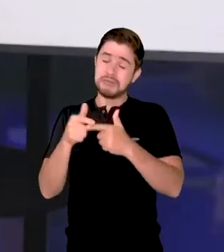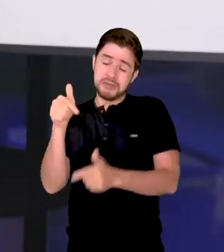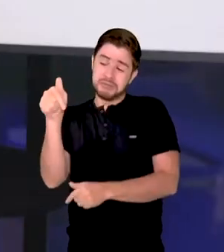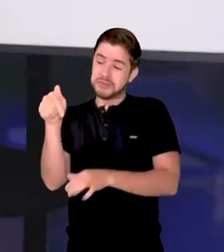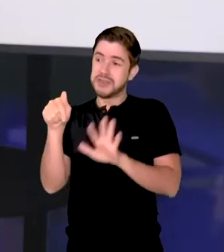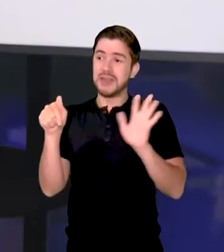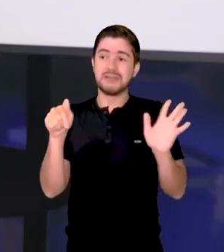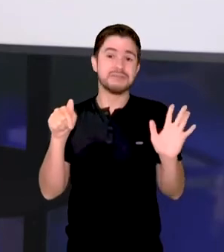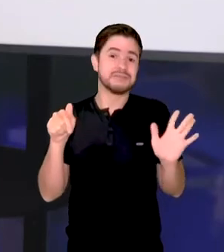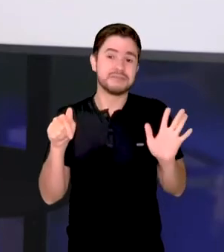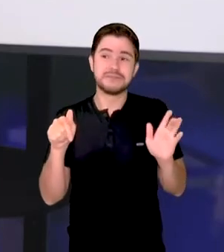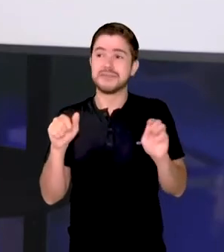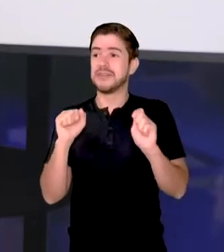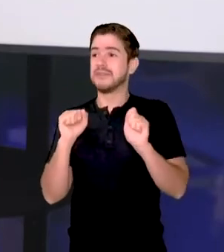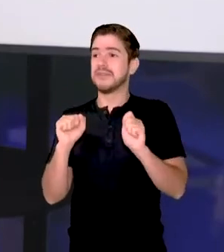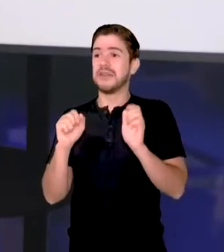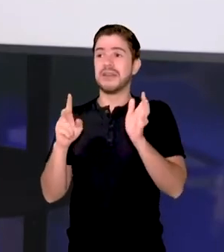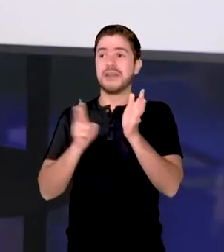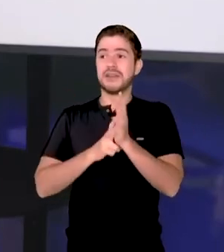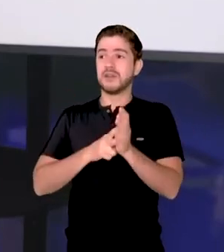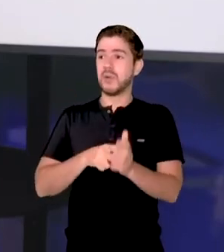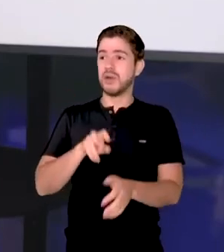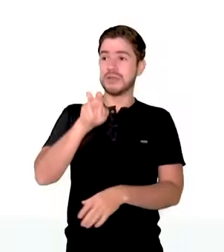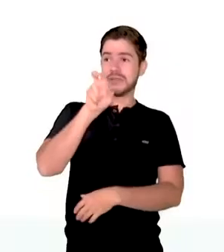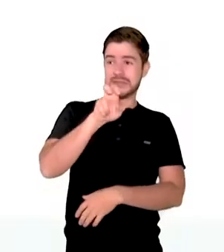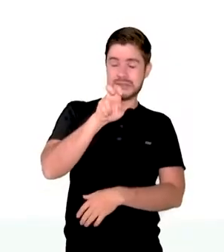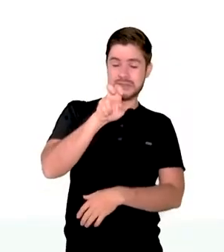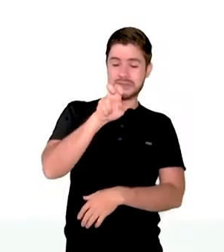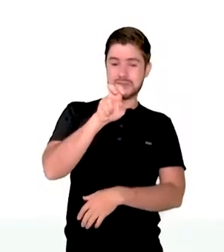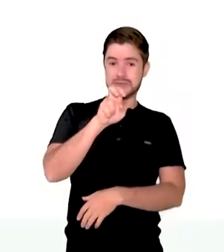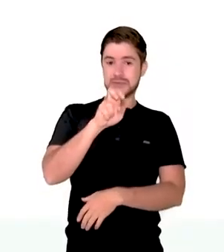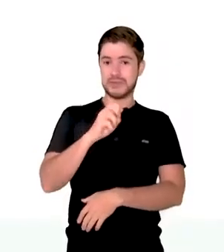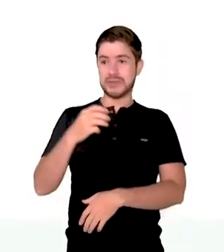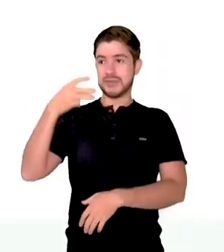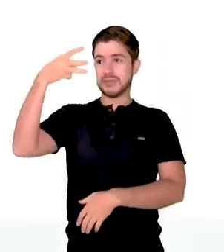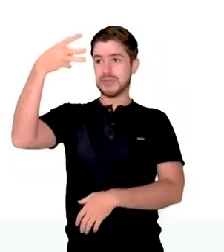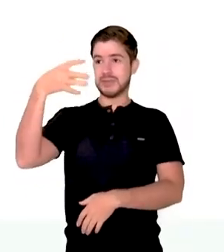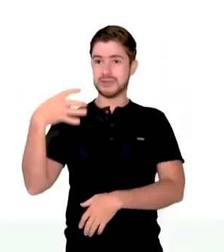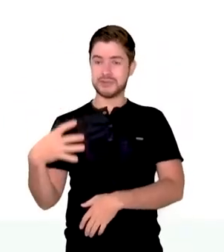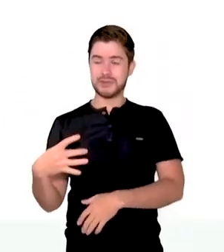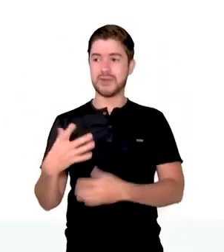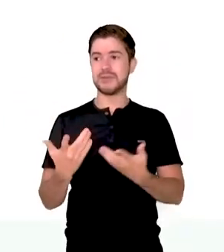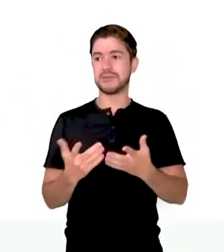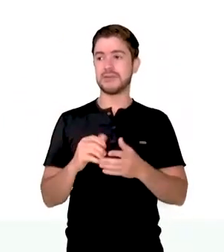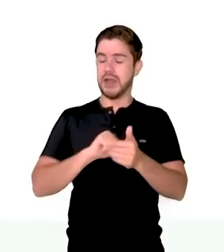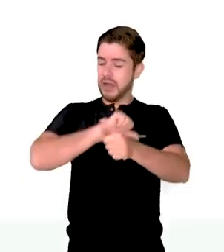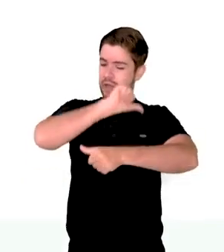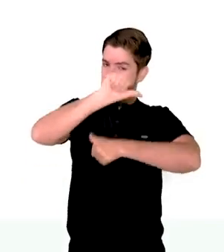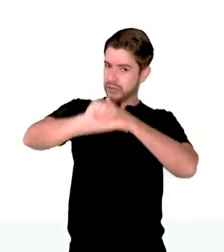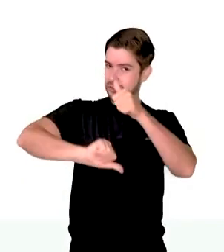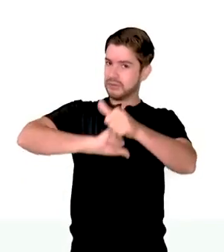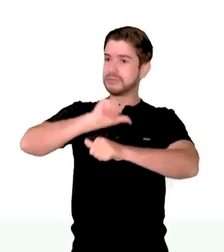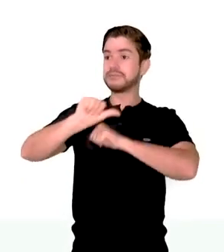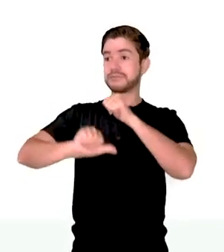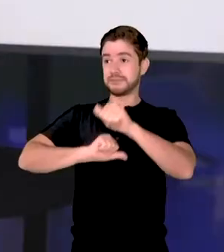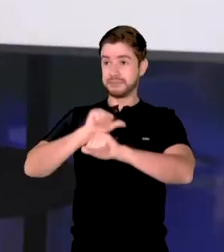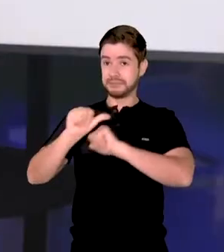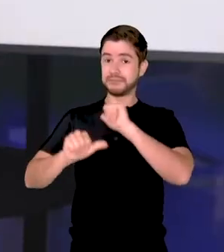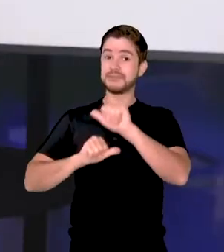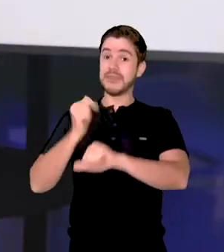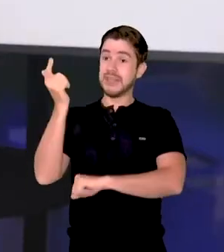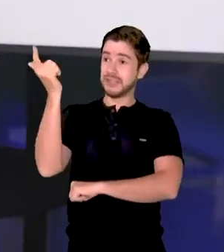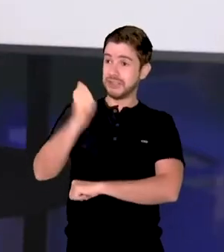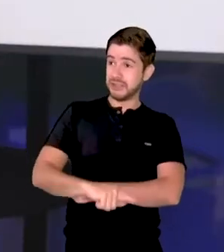alguns por sete e fica assim que elevado a 3 quartos bem mais agradável os olhos transformando essa